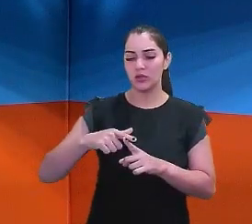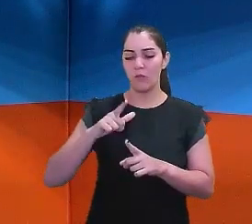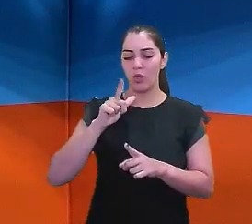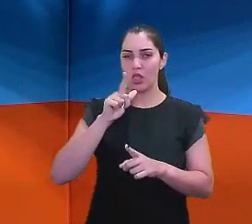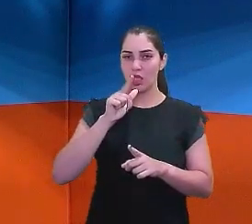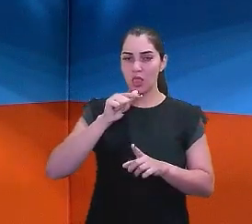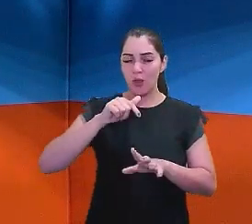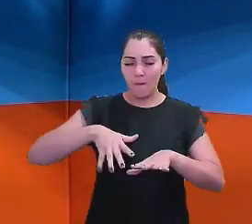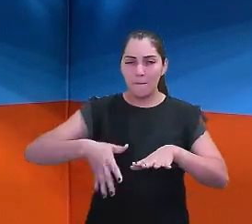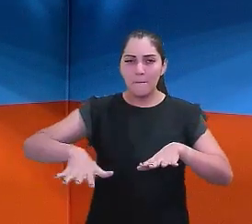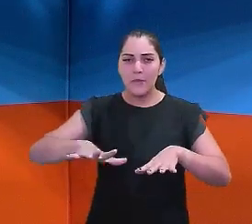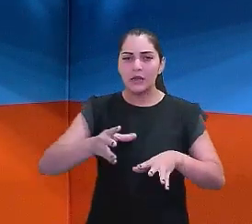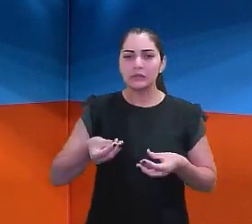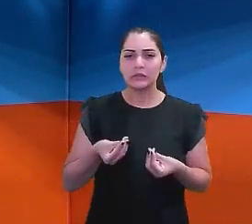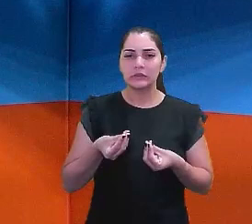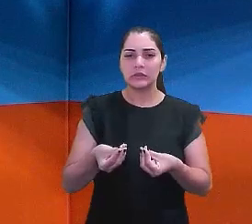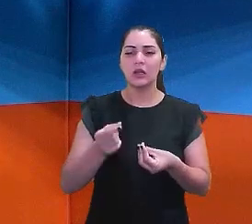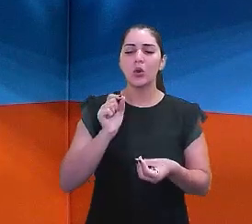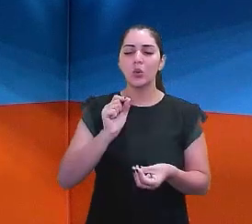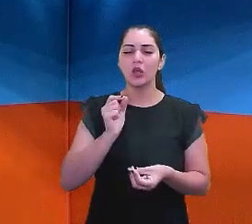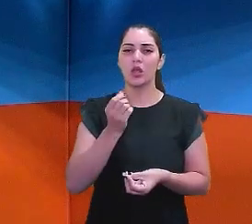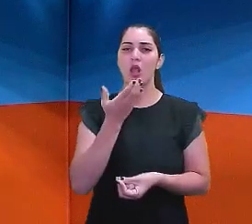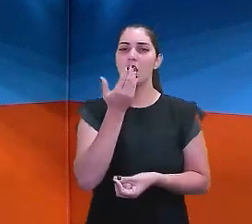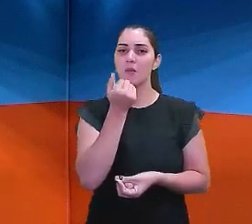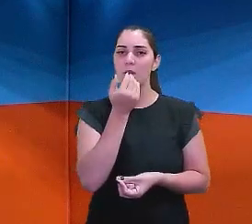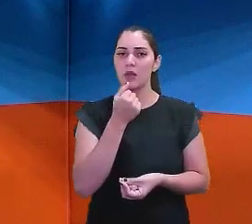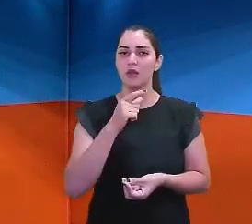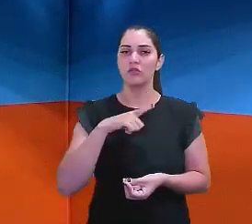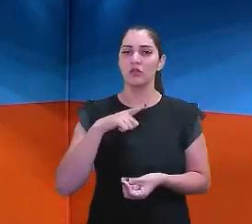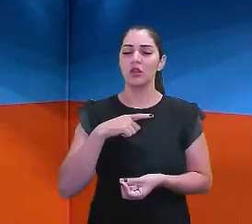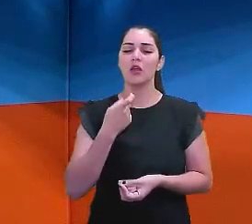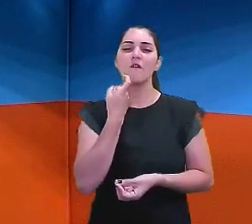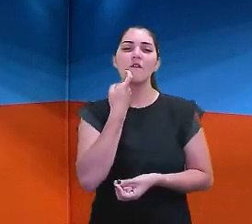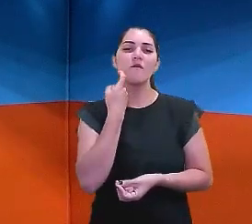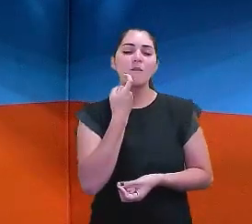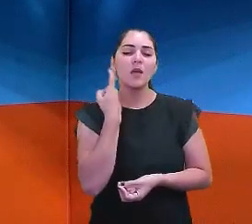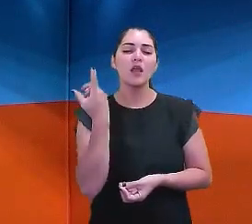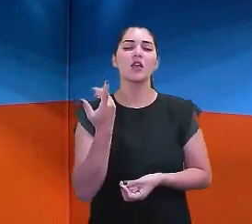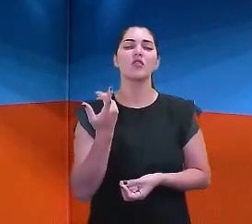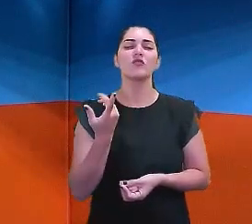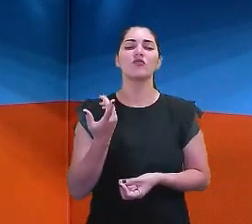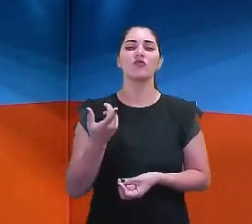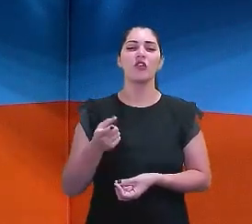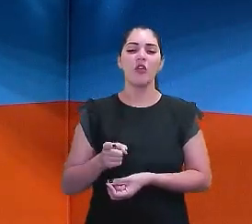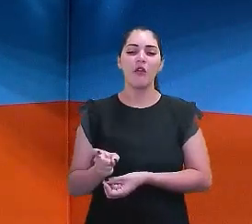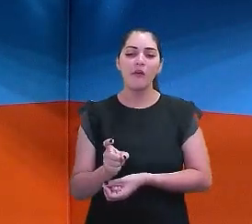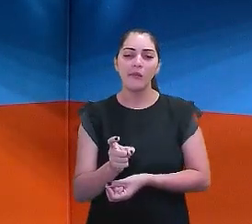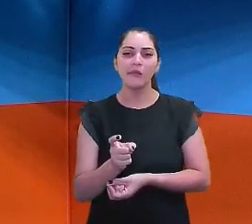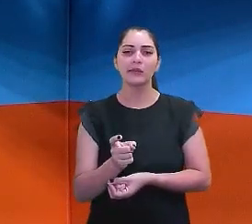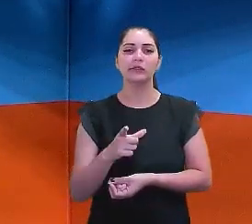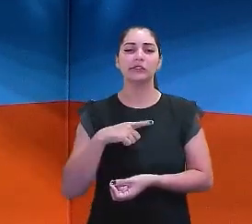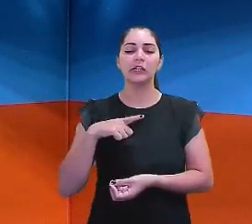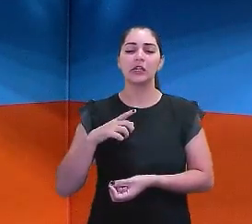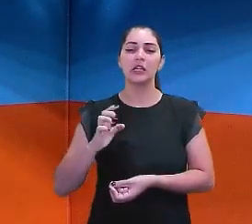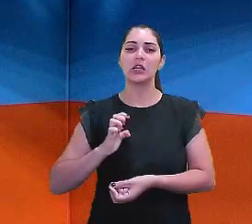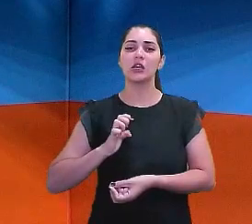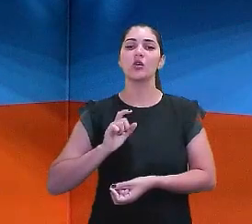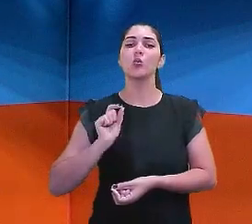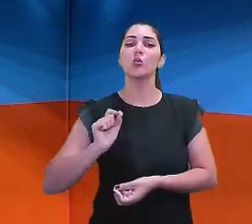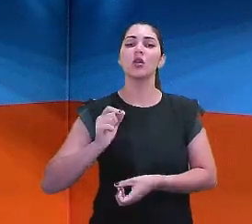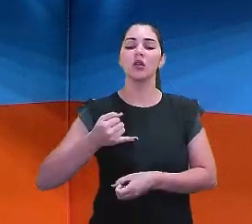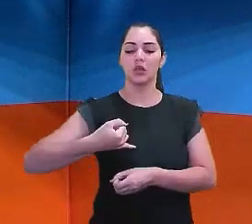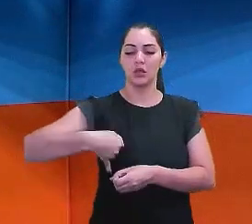de alimentos que tem a ver com consumo de peixe e frutos do mar, vai ser fontes riquíssimas de quê? De